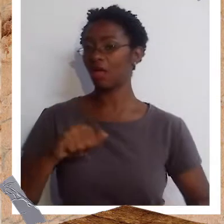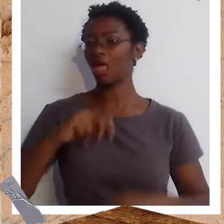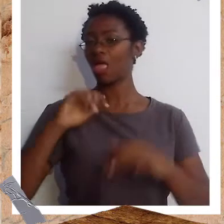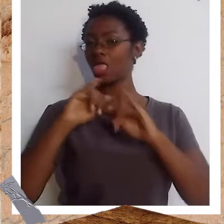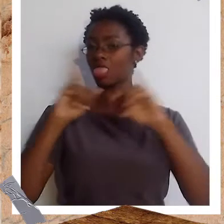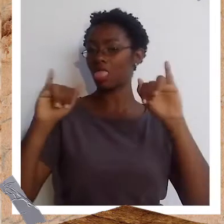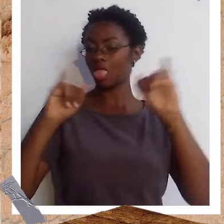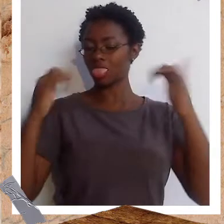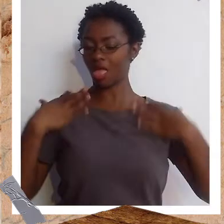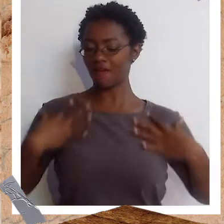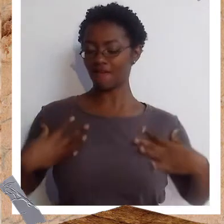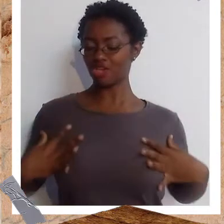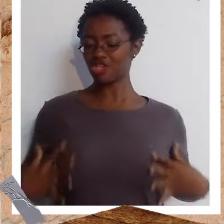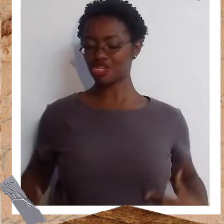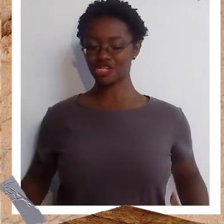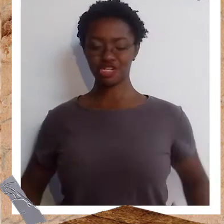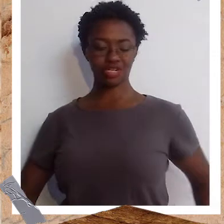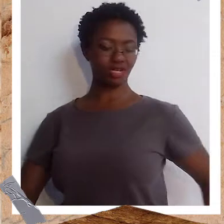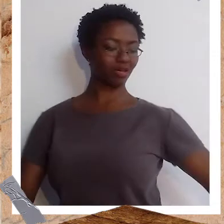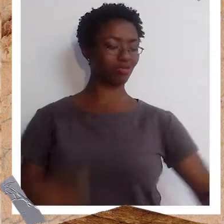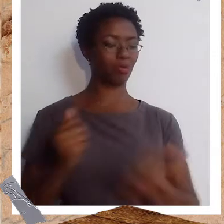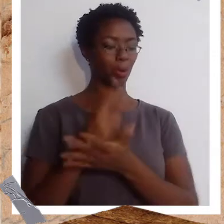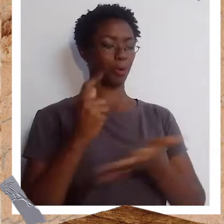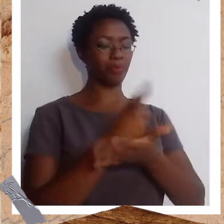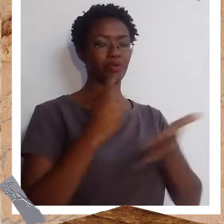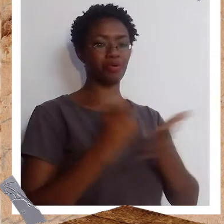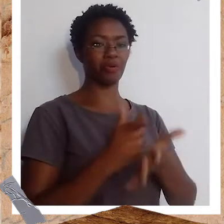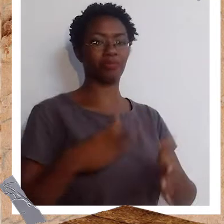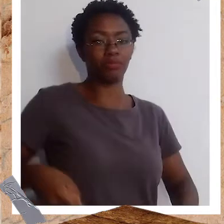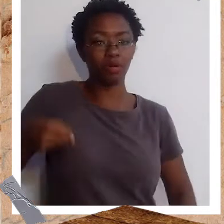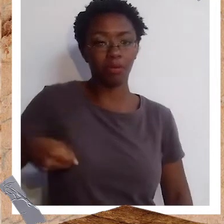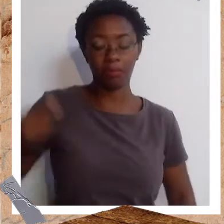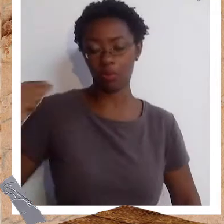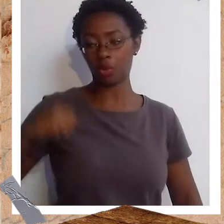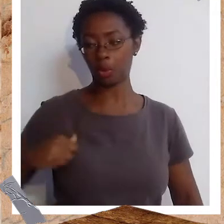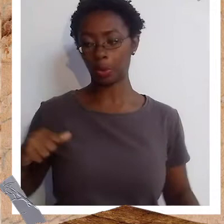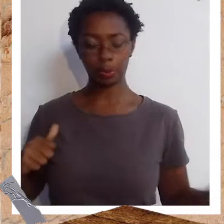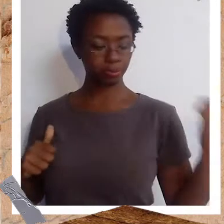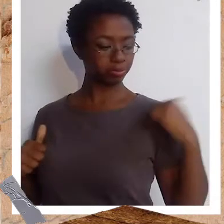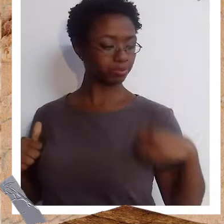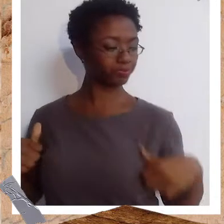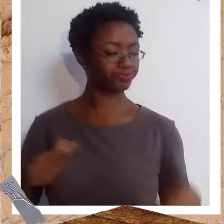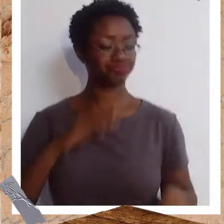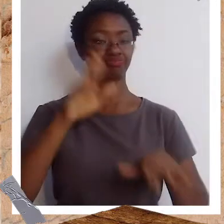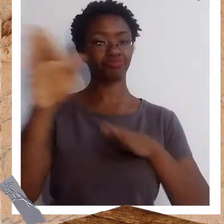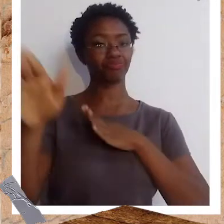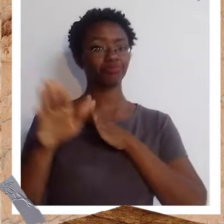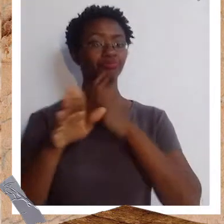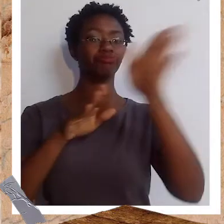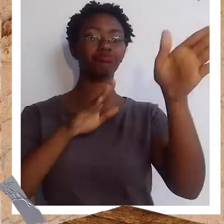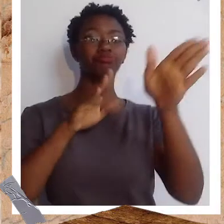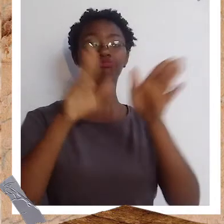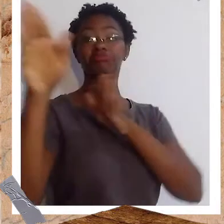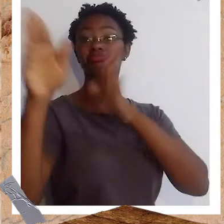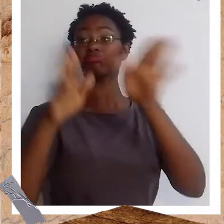muitos vestidos, preparando a sua bagagem, vai lá pros Estados